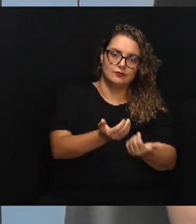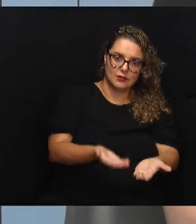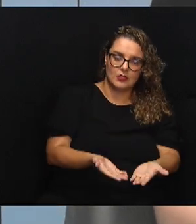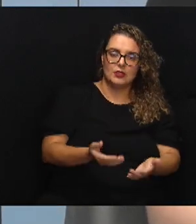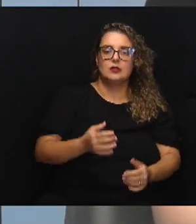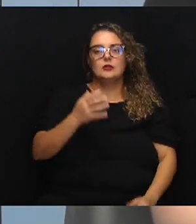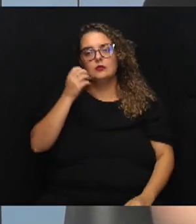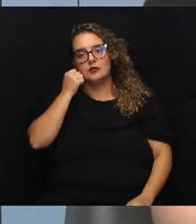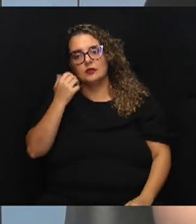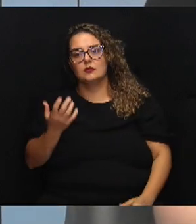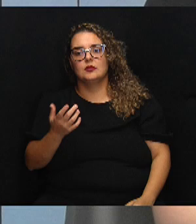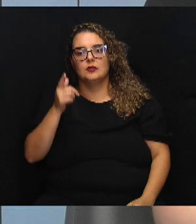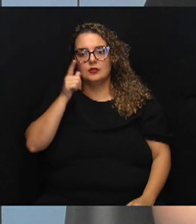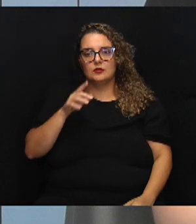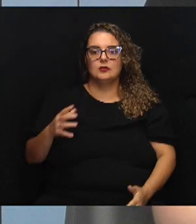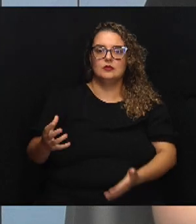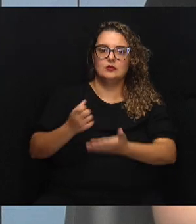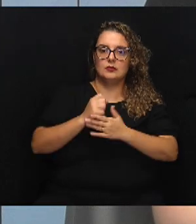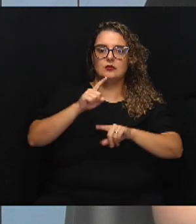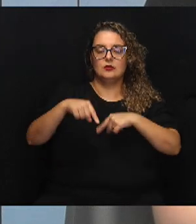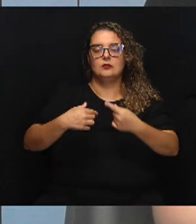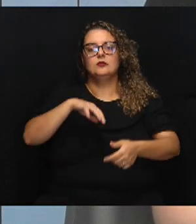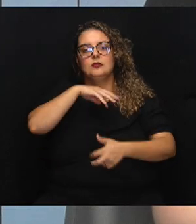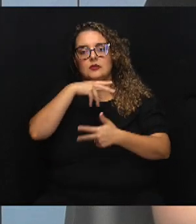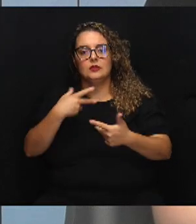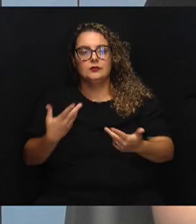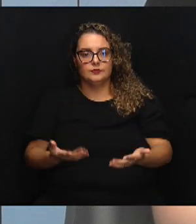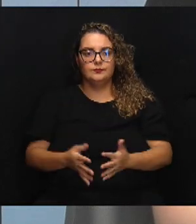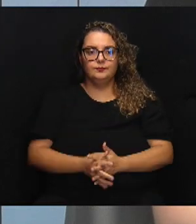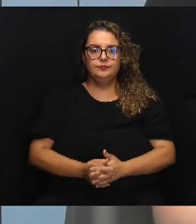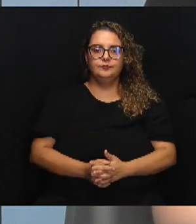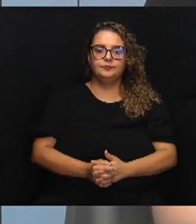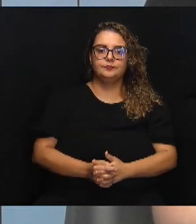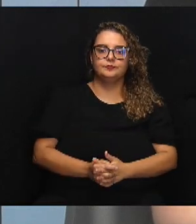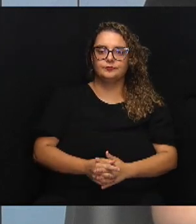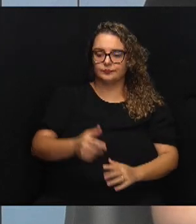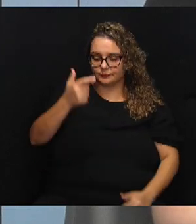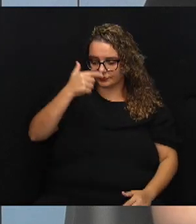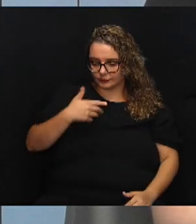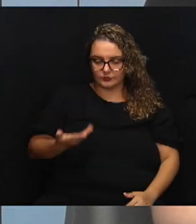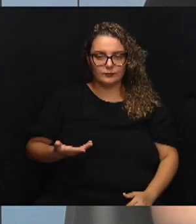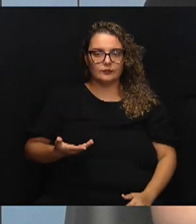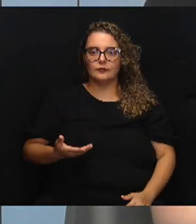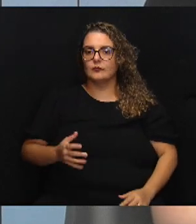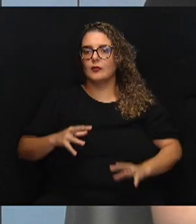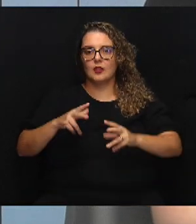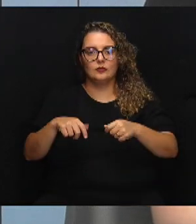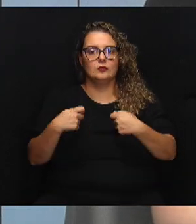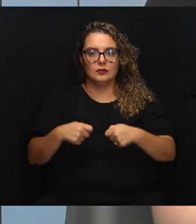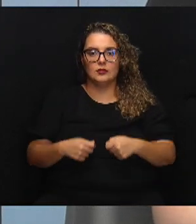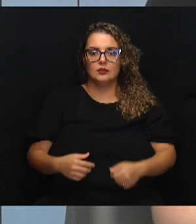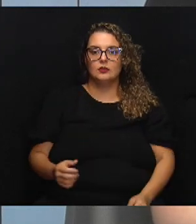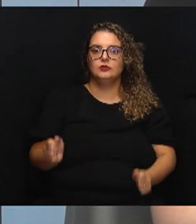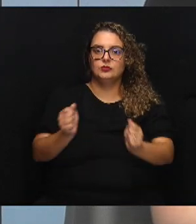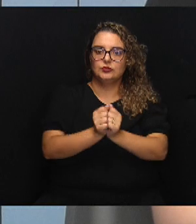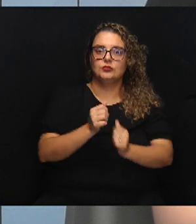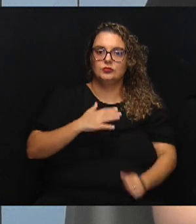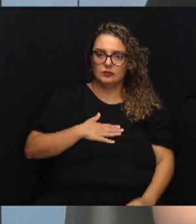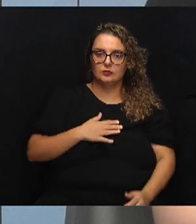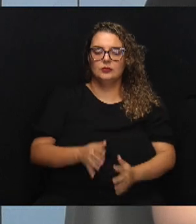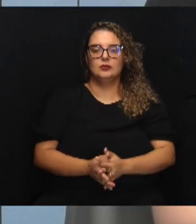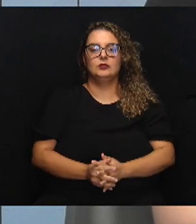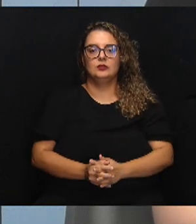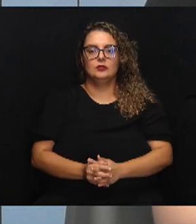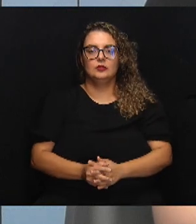adoção também, a gente consegue resgatar mais animais. Então, assim, estou aqui para o que der e o que vier, contem comigo e a gente vai